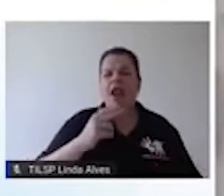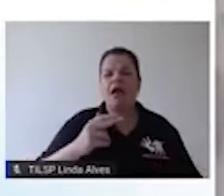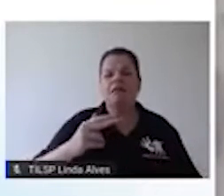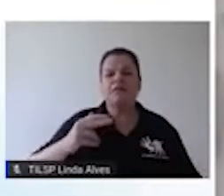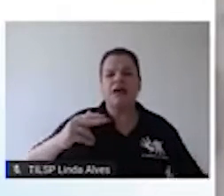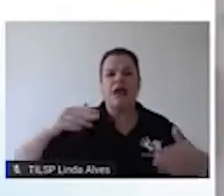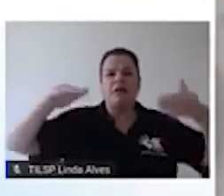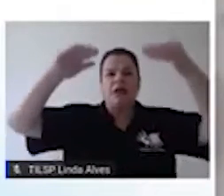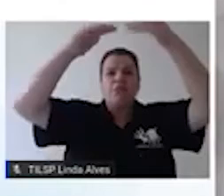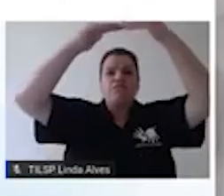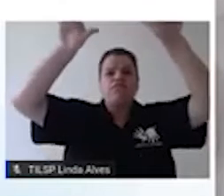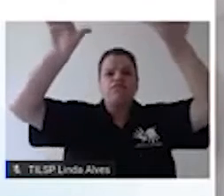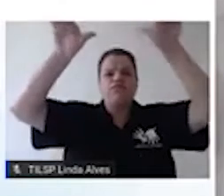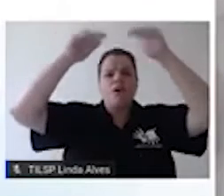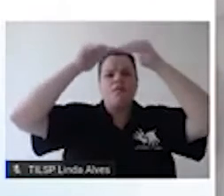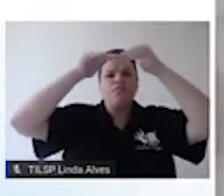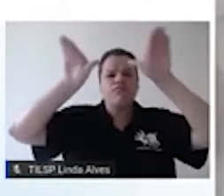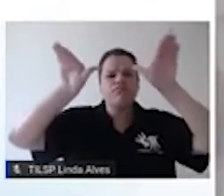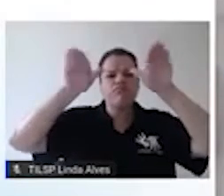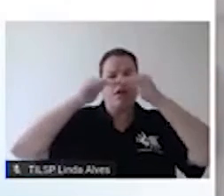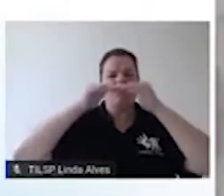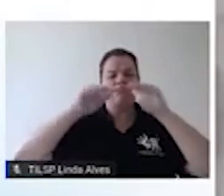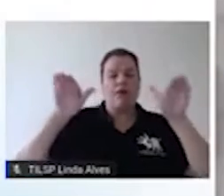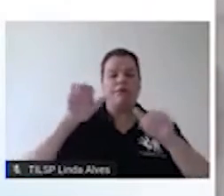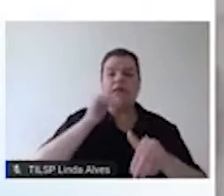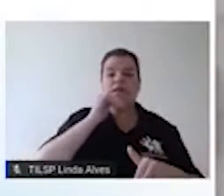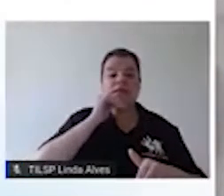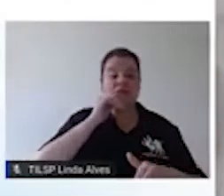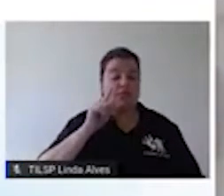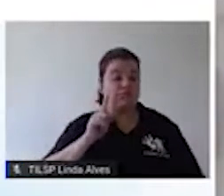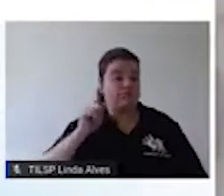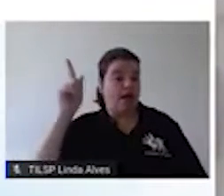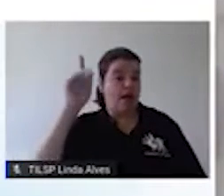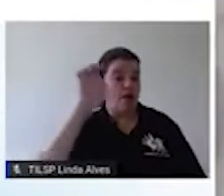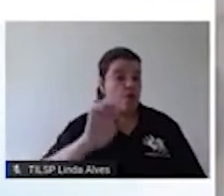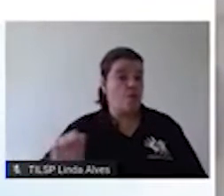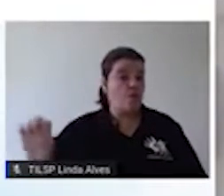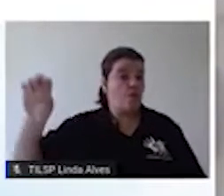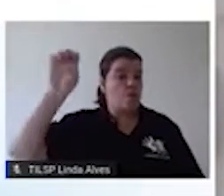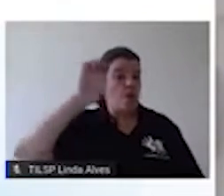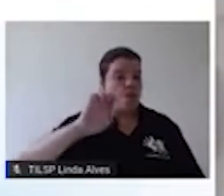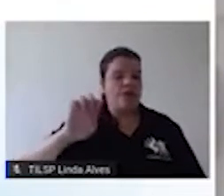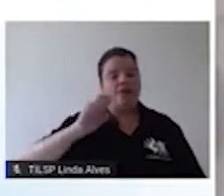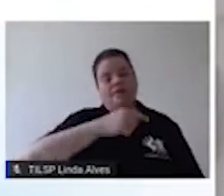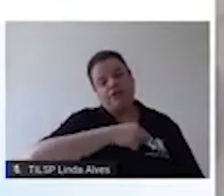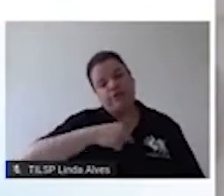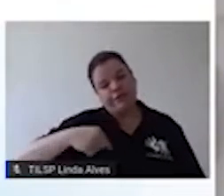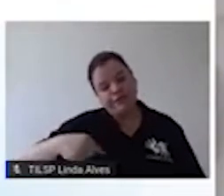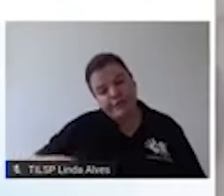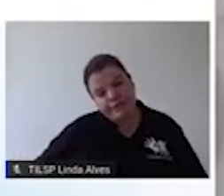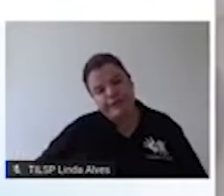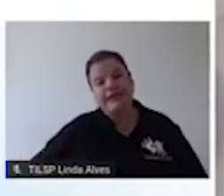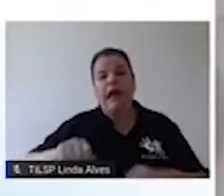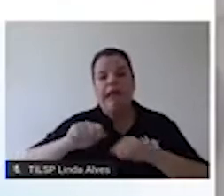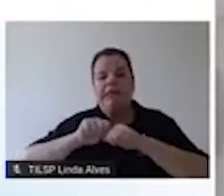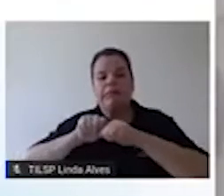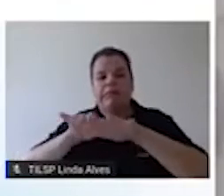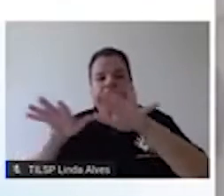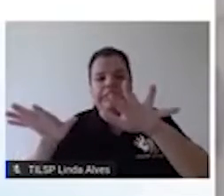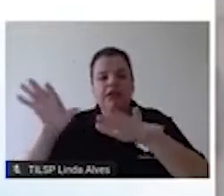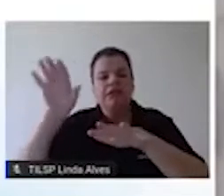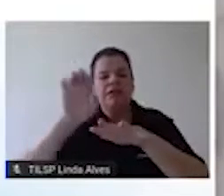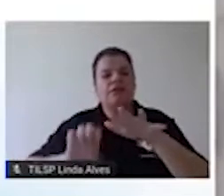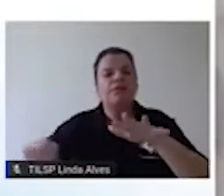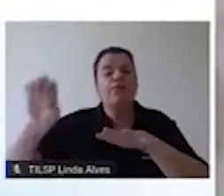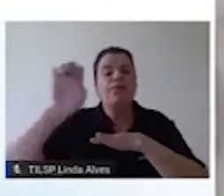da sociedade, não é? Na Europa, na verdade veio da China, não é? Mas ela só,